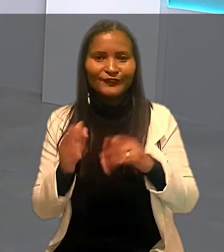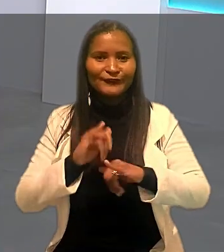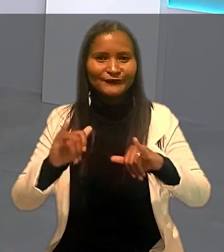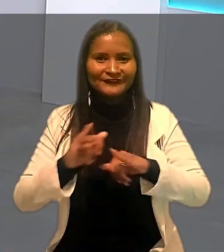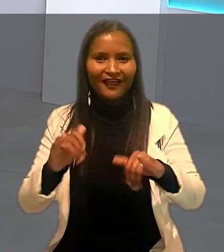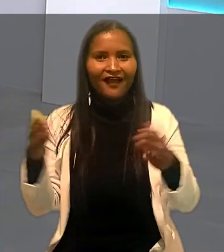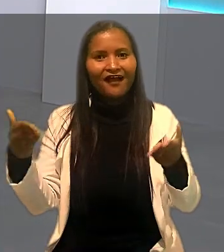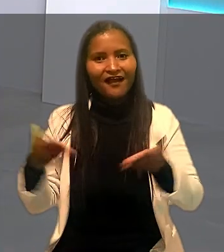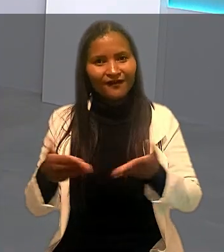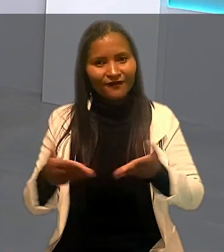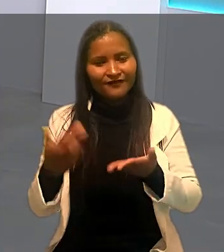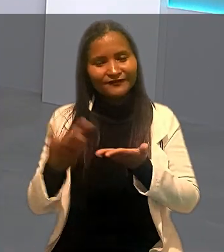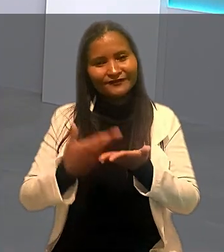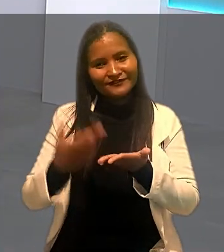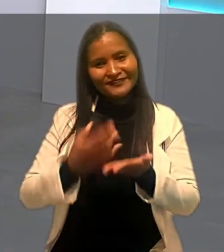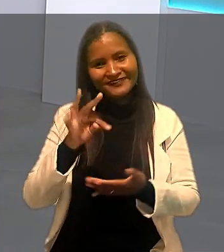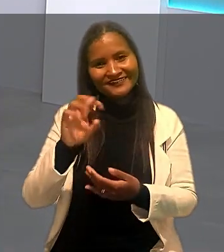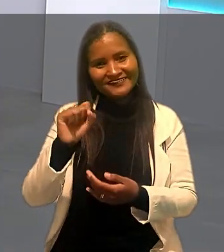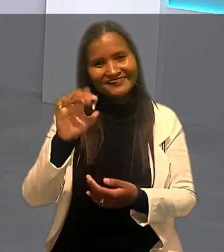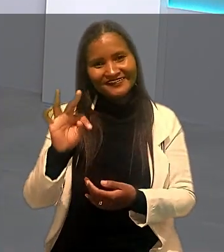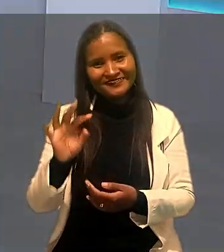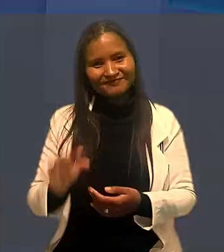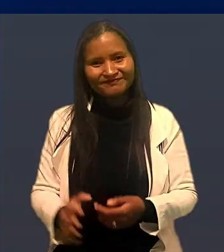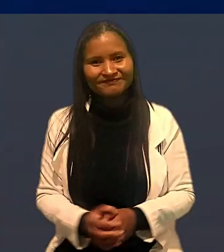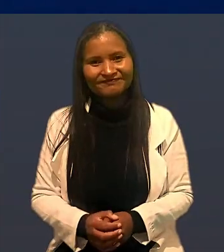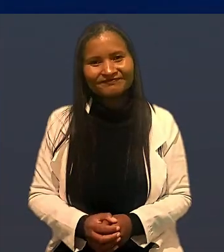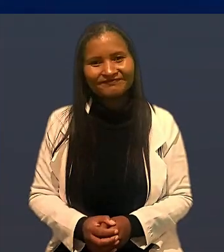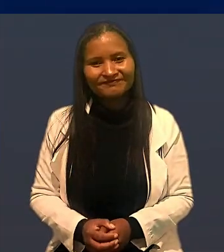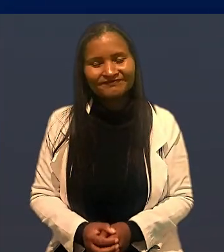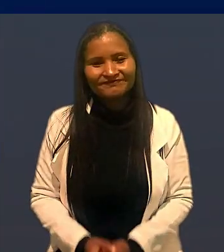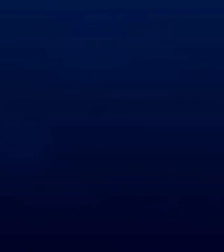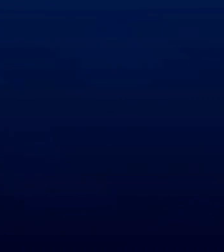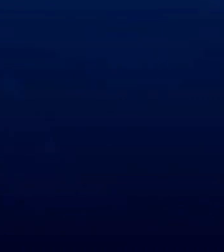Essas e outras notícias agora no Revista TST.